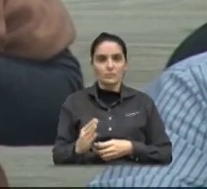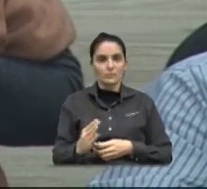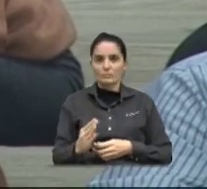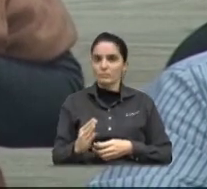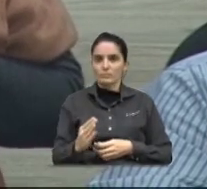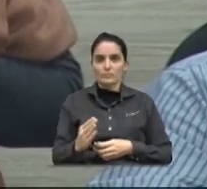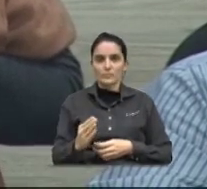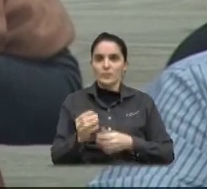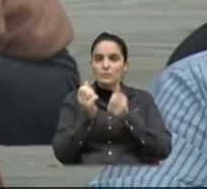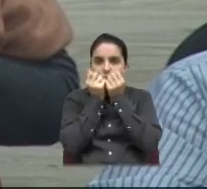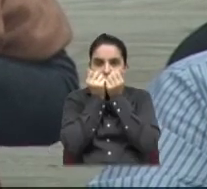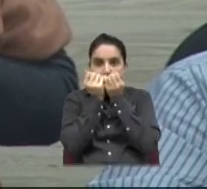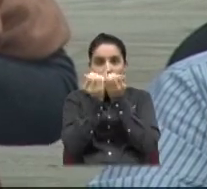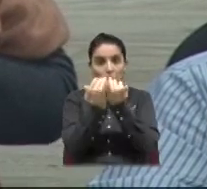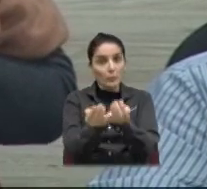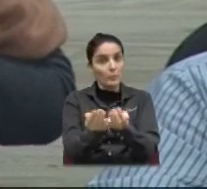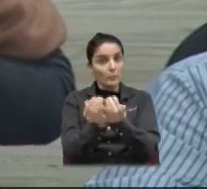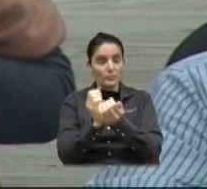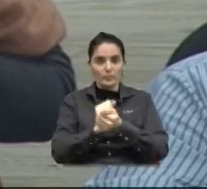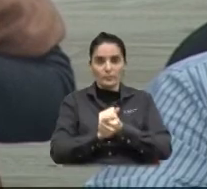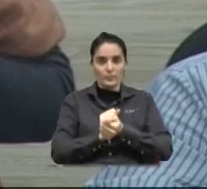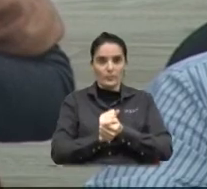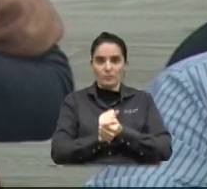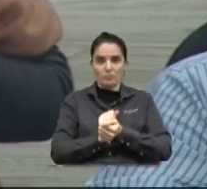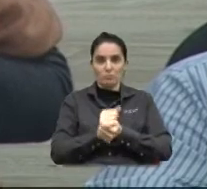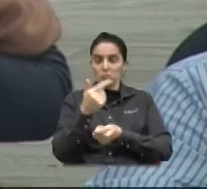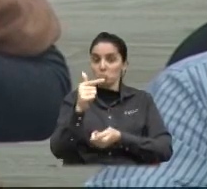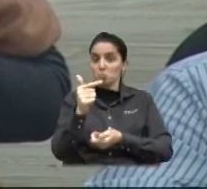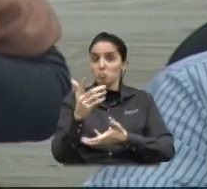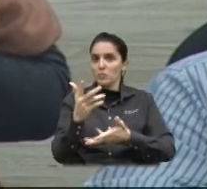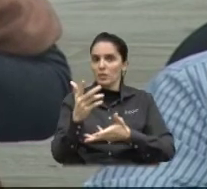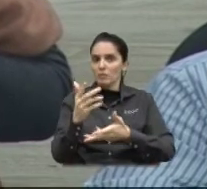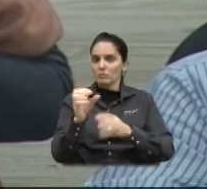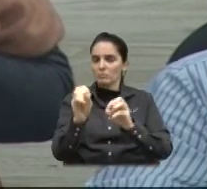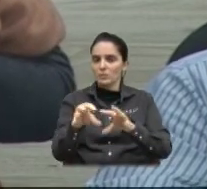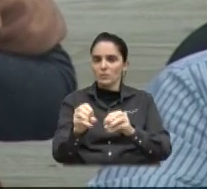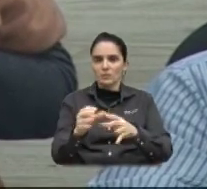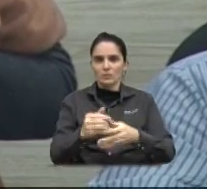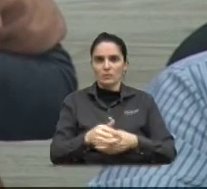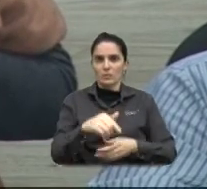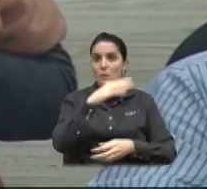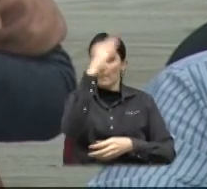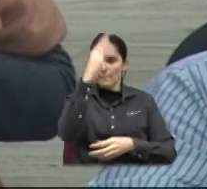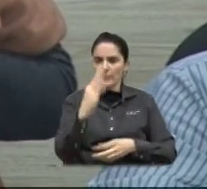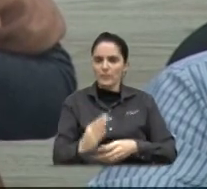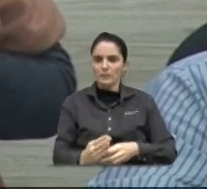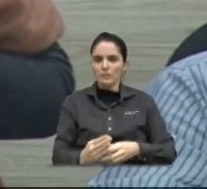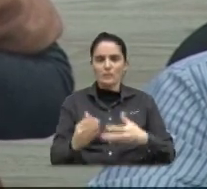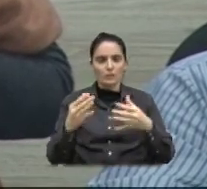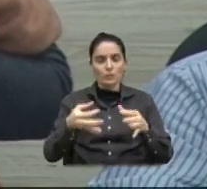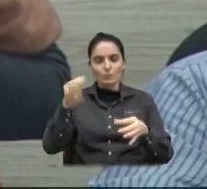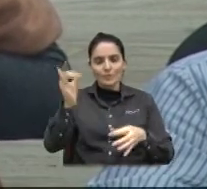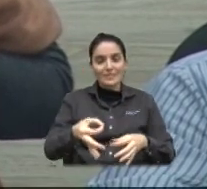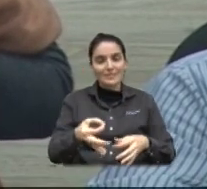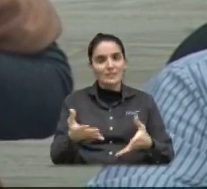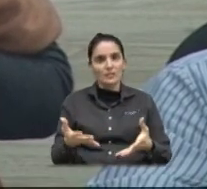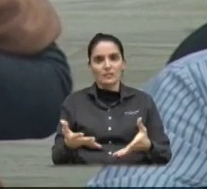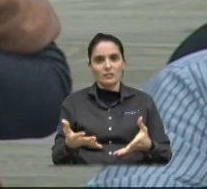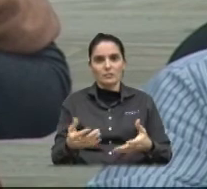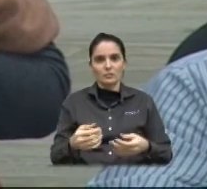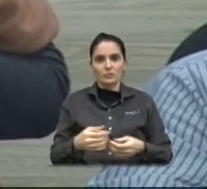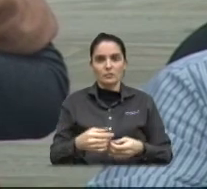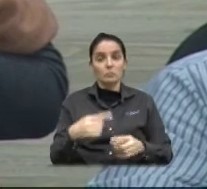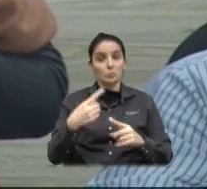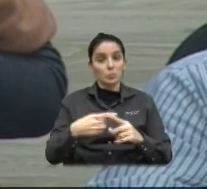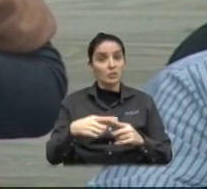tá nós não temos educação suficiente para essa discussão assim como eu falo que mesmo em são paulo onde